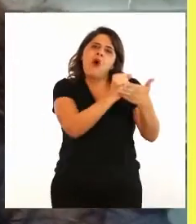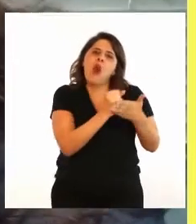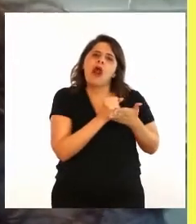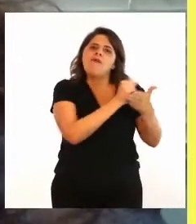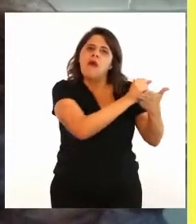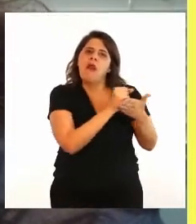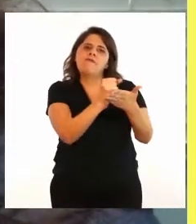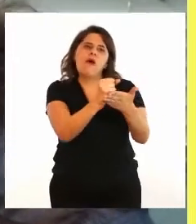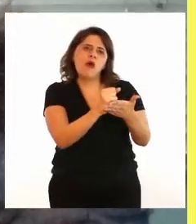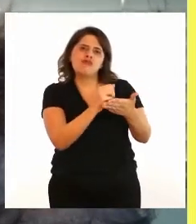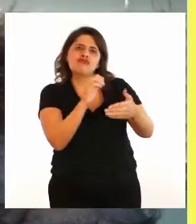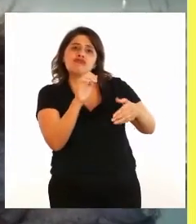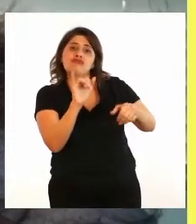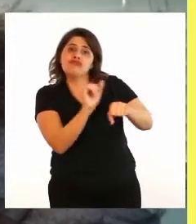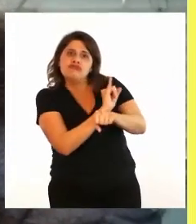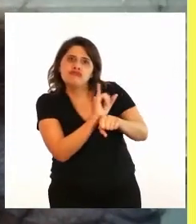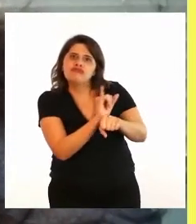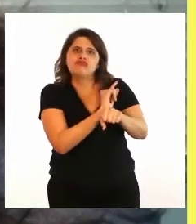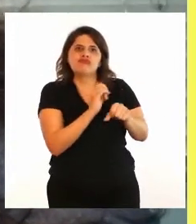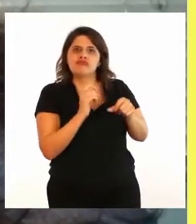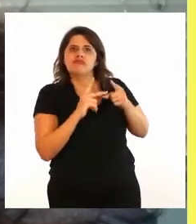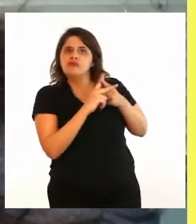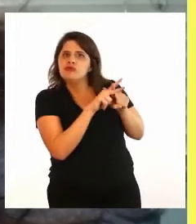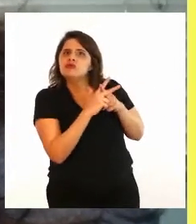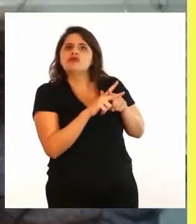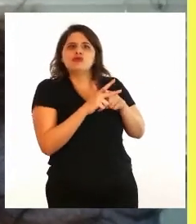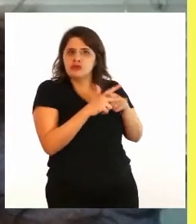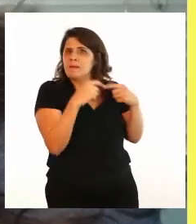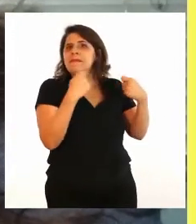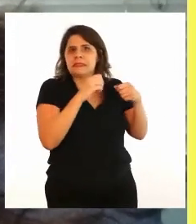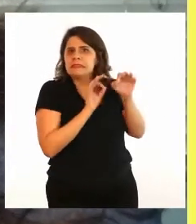ser restaurado, restaurado. Então,